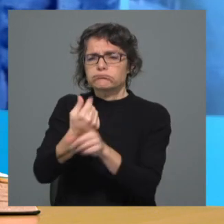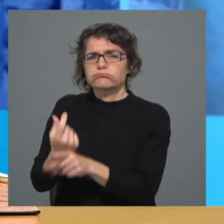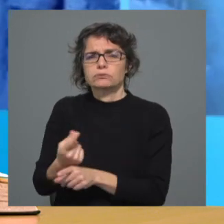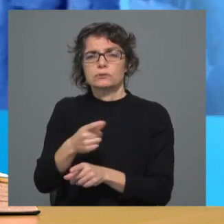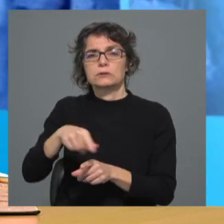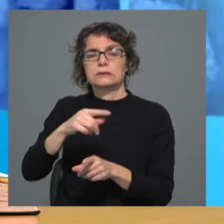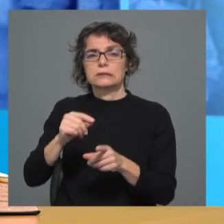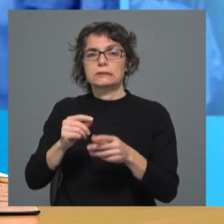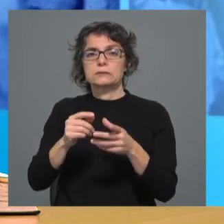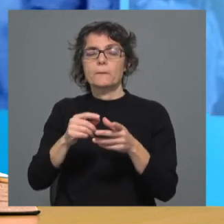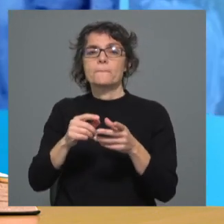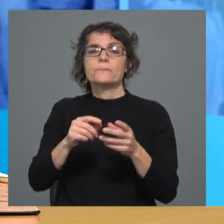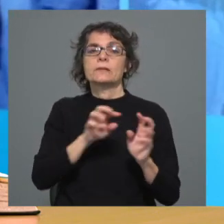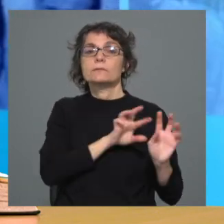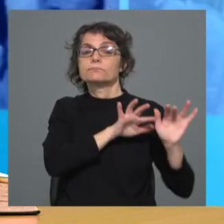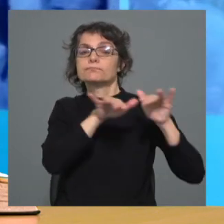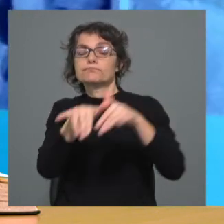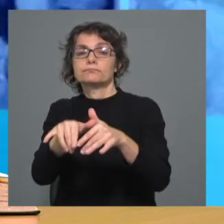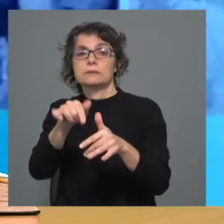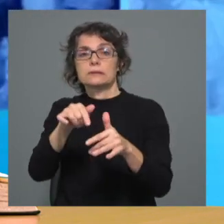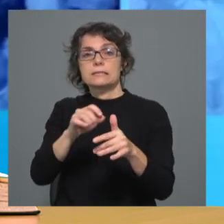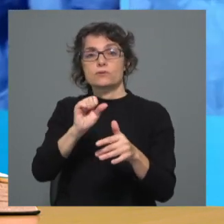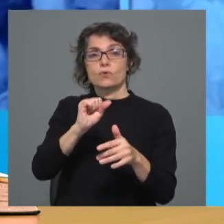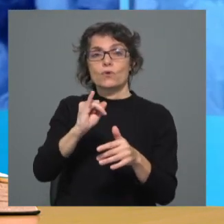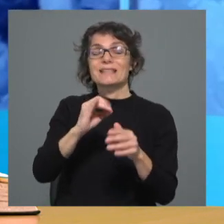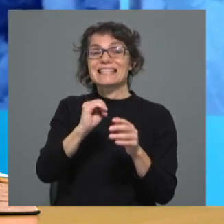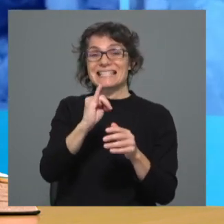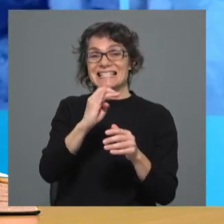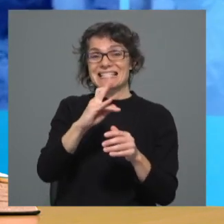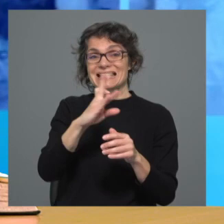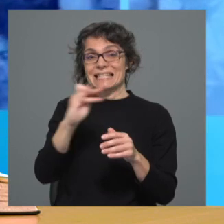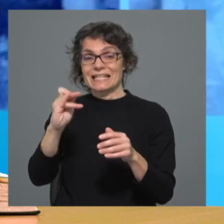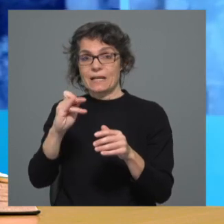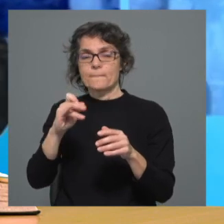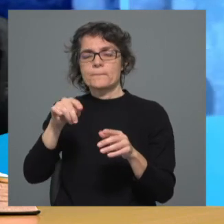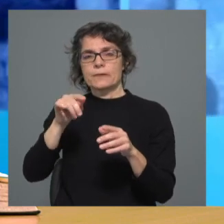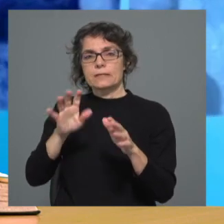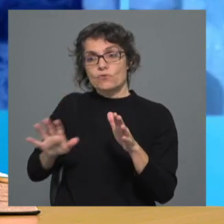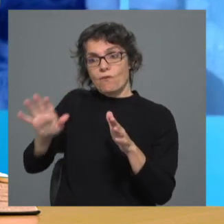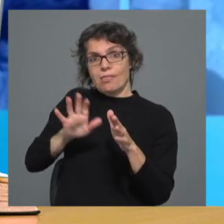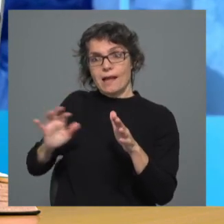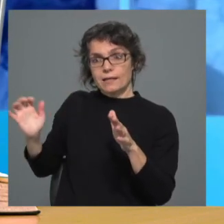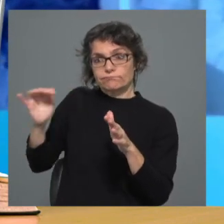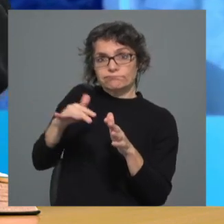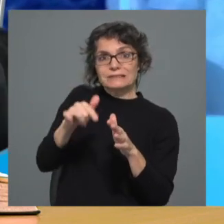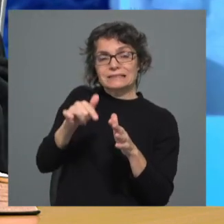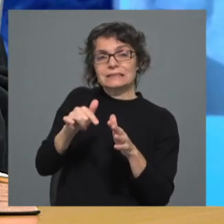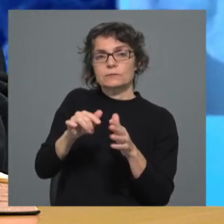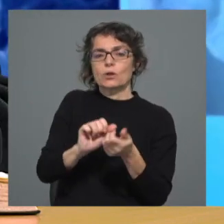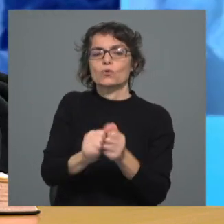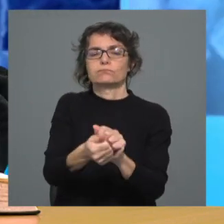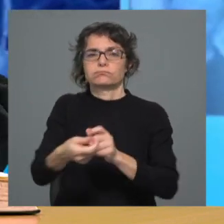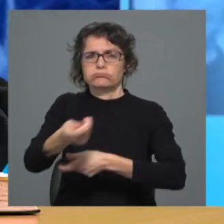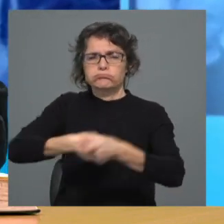vindo do interior da Síria e do interior da Mesopotâmia para o Mediterrâneo. E, portanto, havia ali uma mudança. É ali que depois o